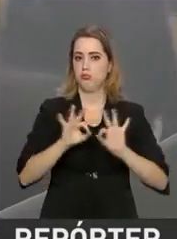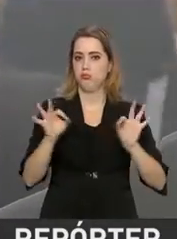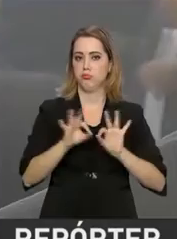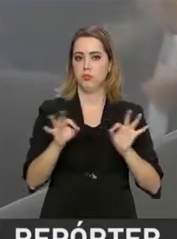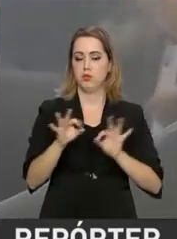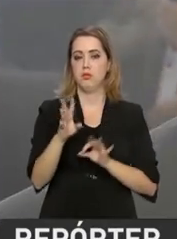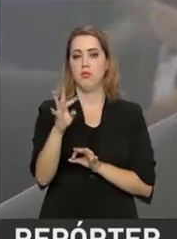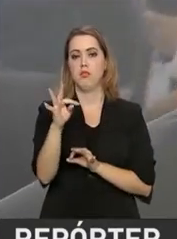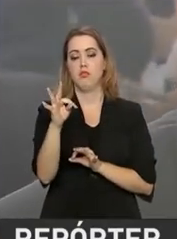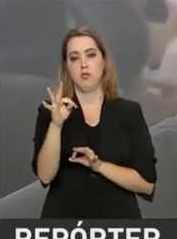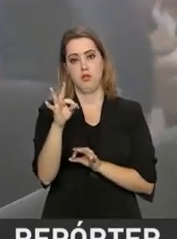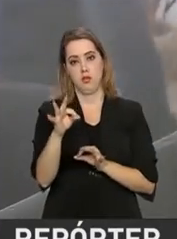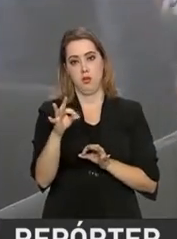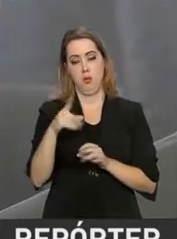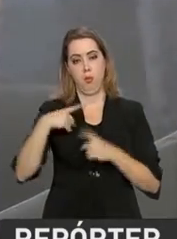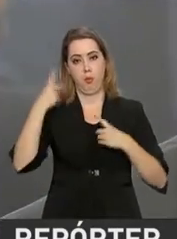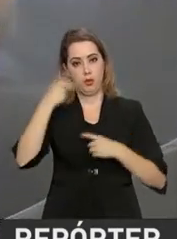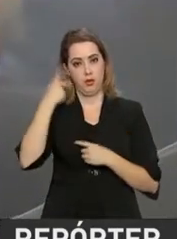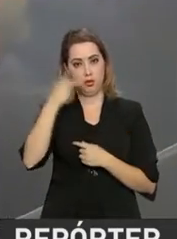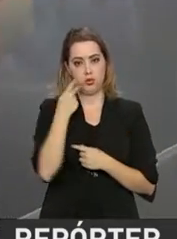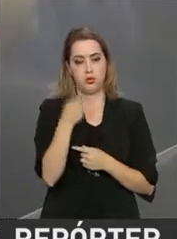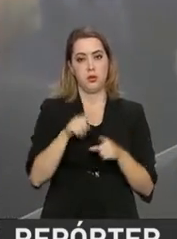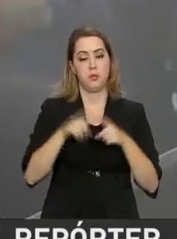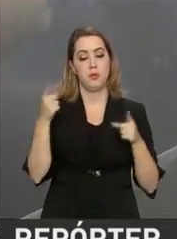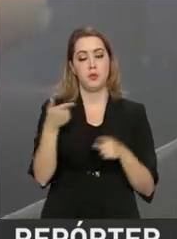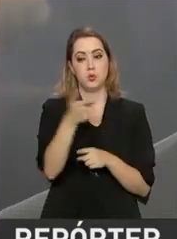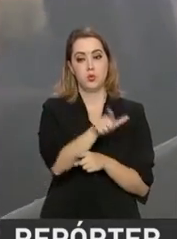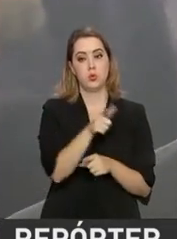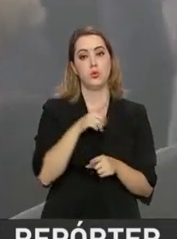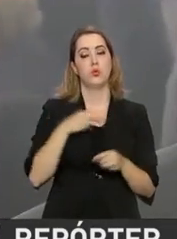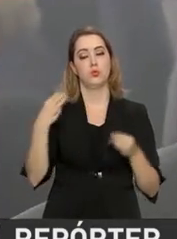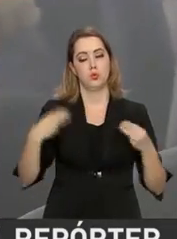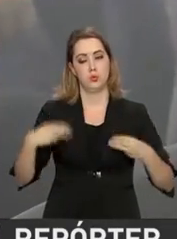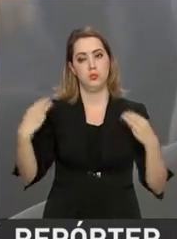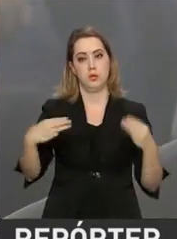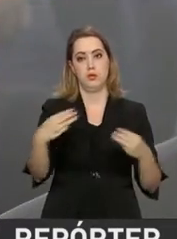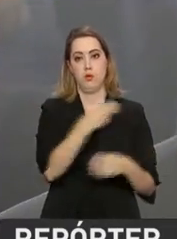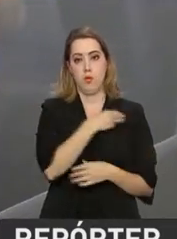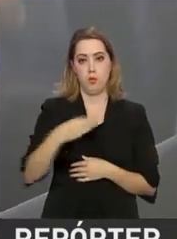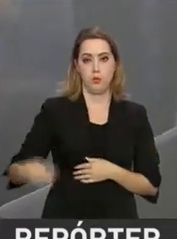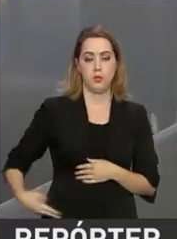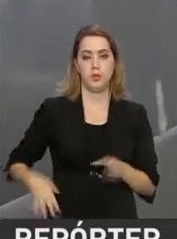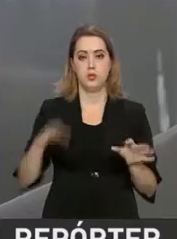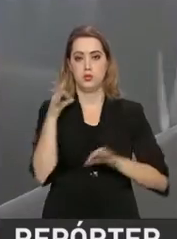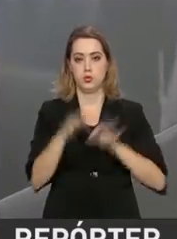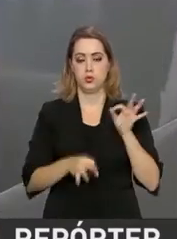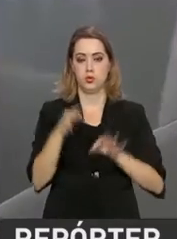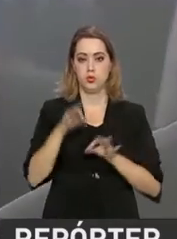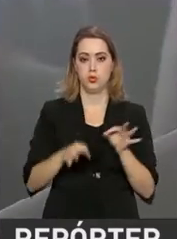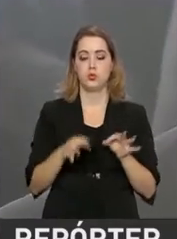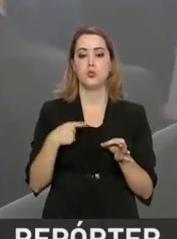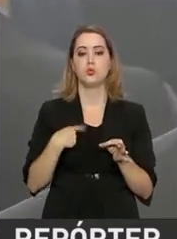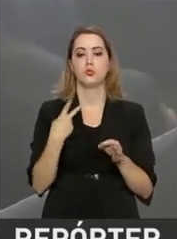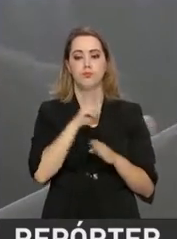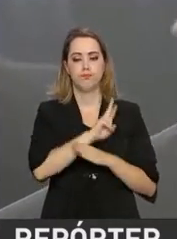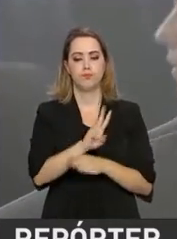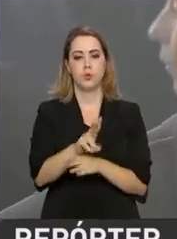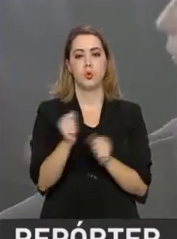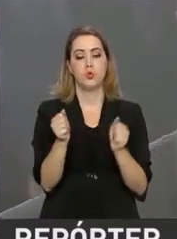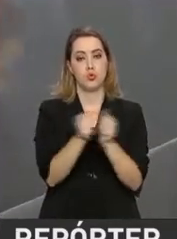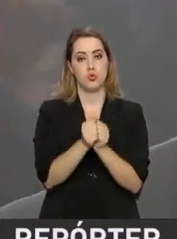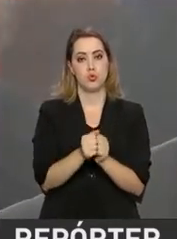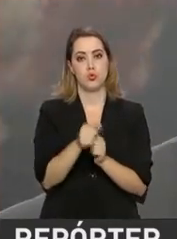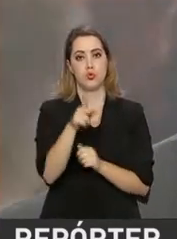outros até com o pedido do ministro gilmar mendes é nós na polícia federal vamos realizar junto com a polícia civil